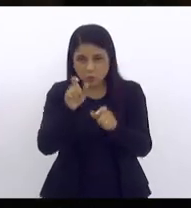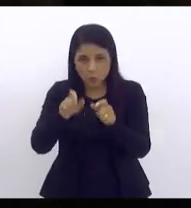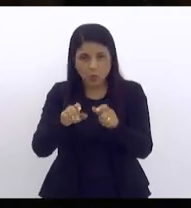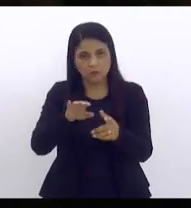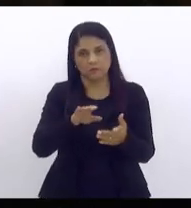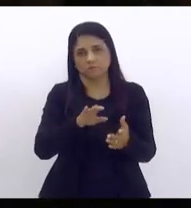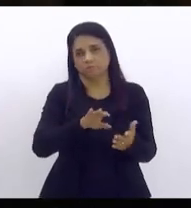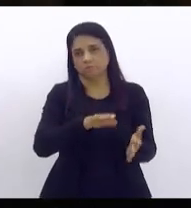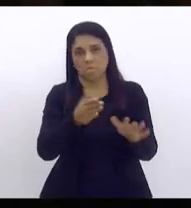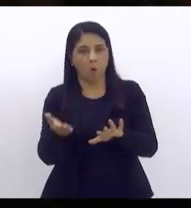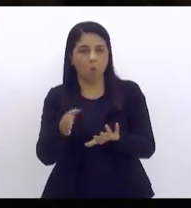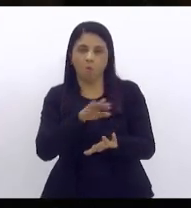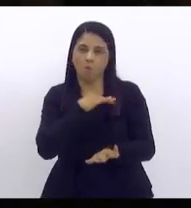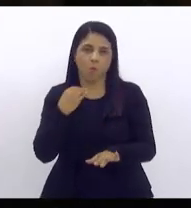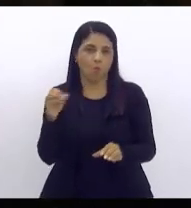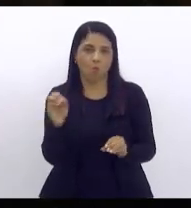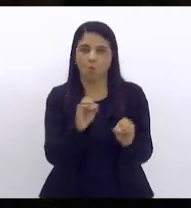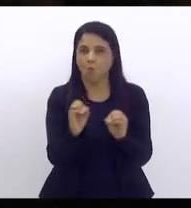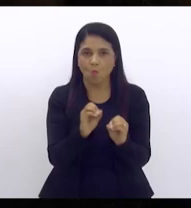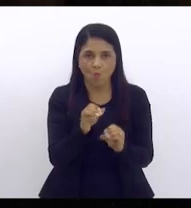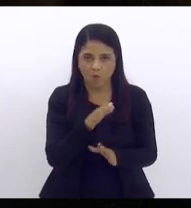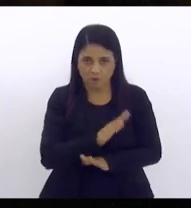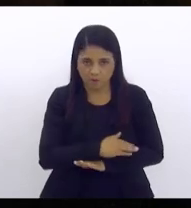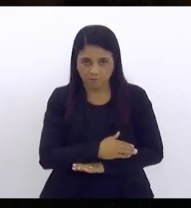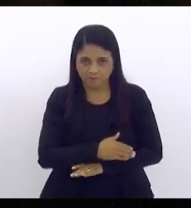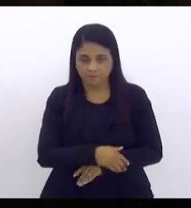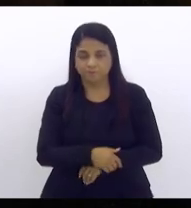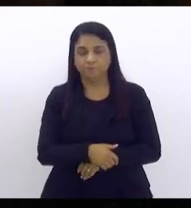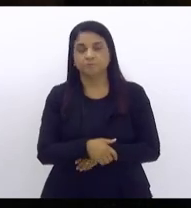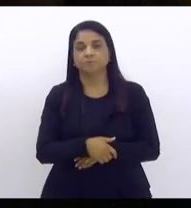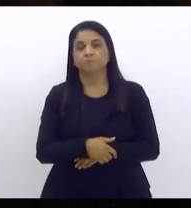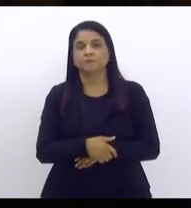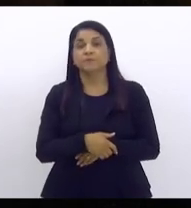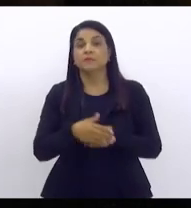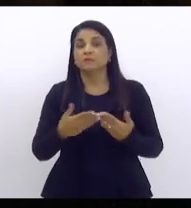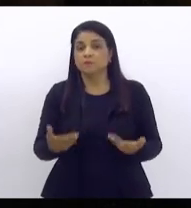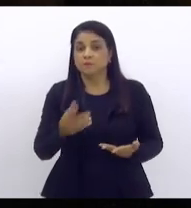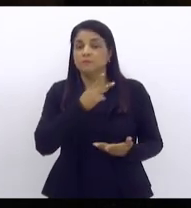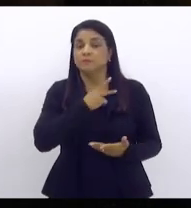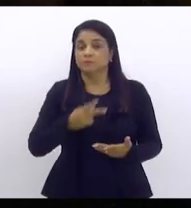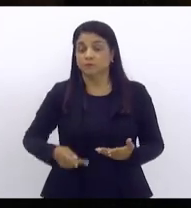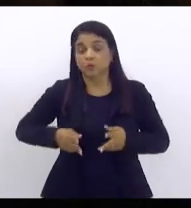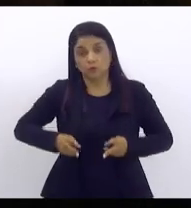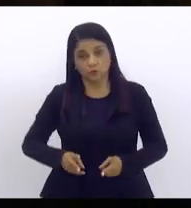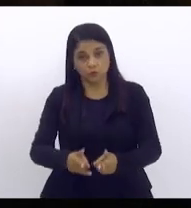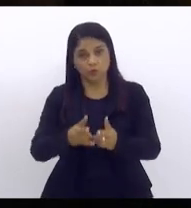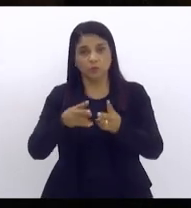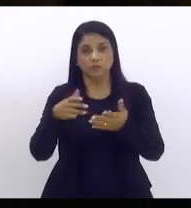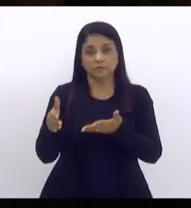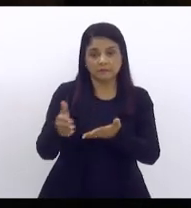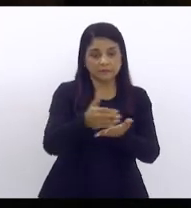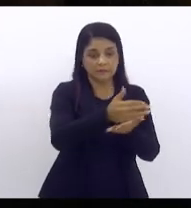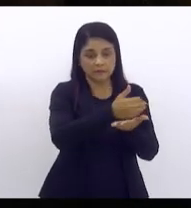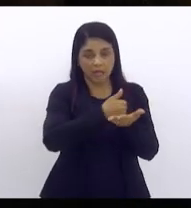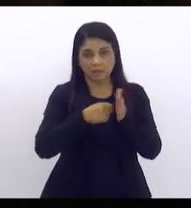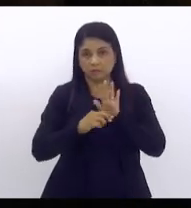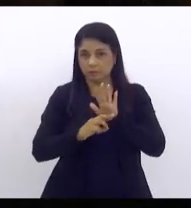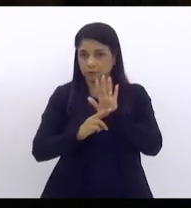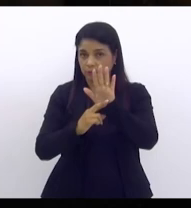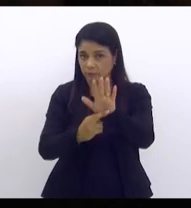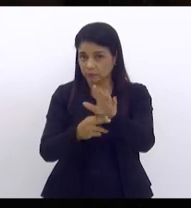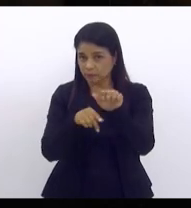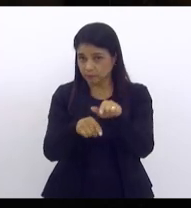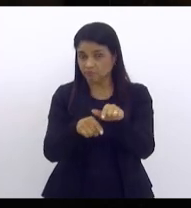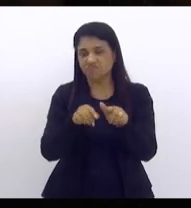morram, seja elas quais forem. E aí, senhor presidente, continuando aqui com os dados revelados, e esses